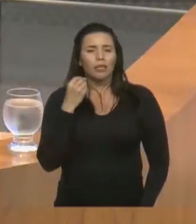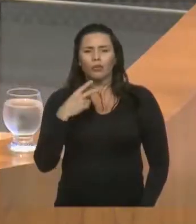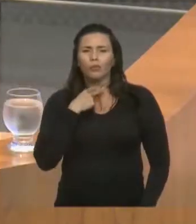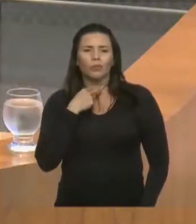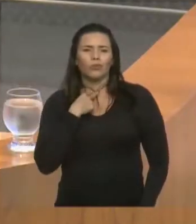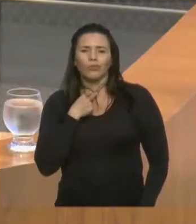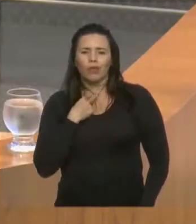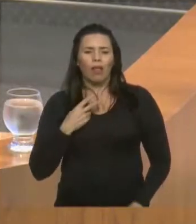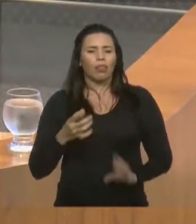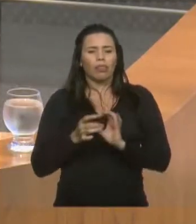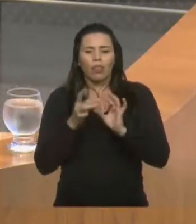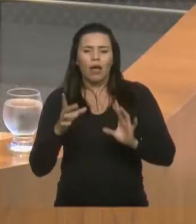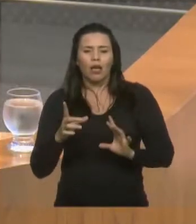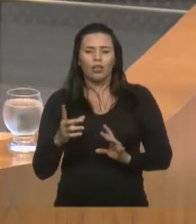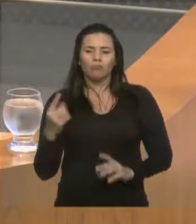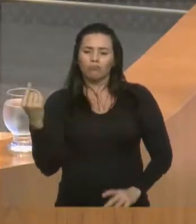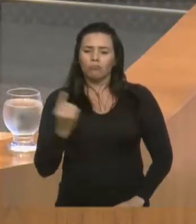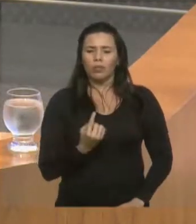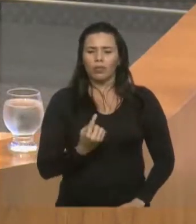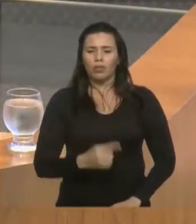Então, deputado, também muito obrigado.